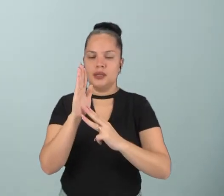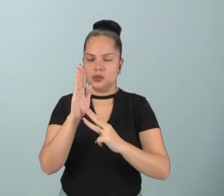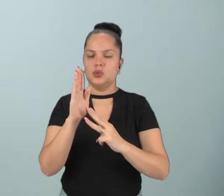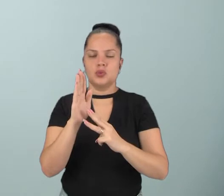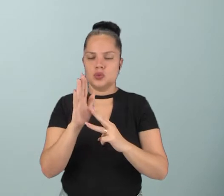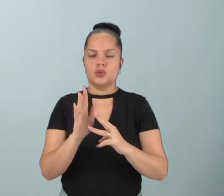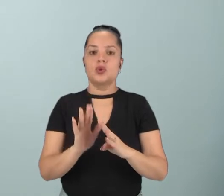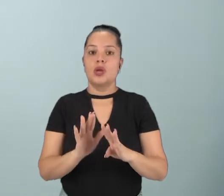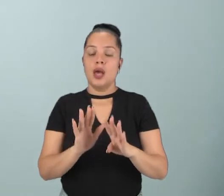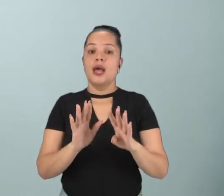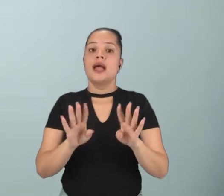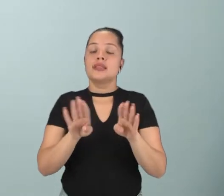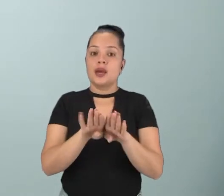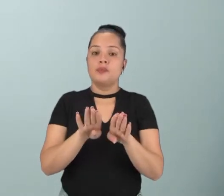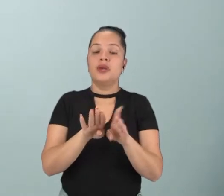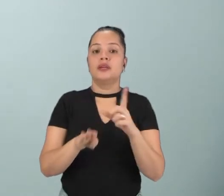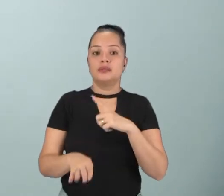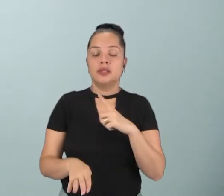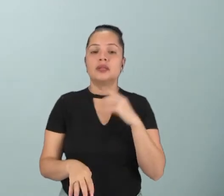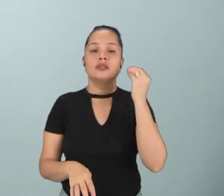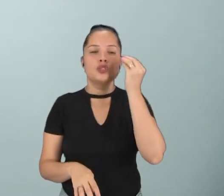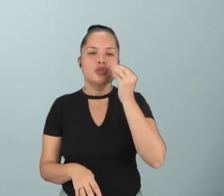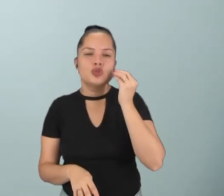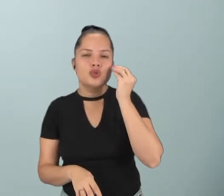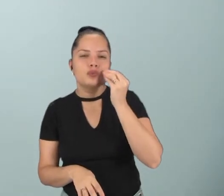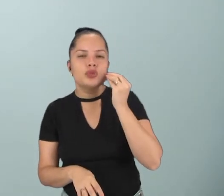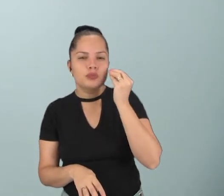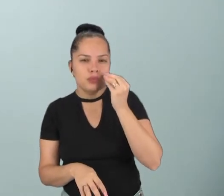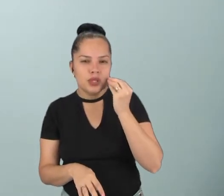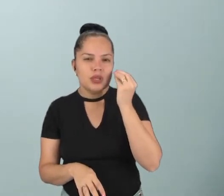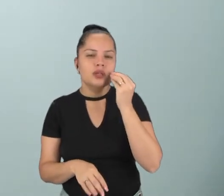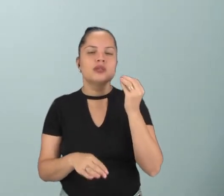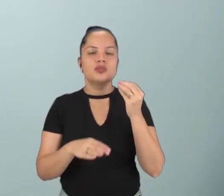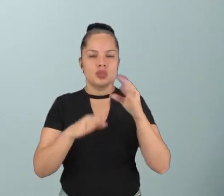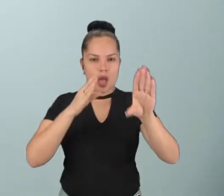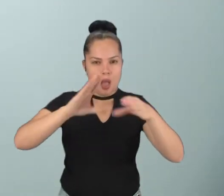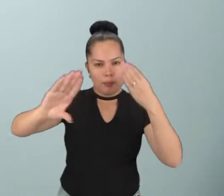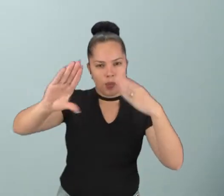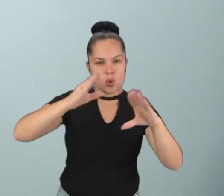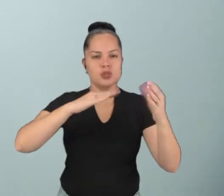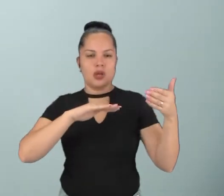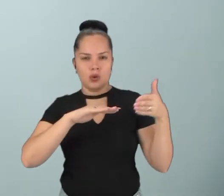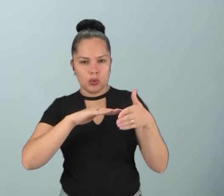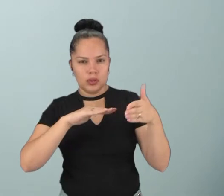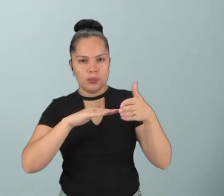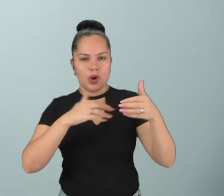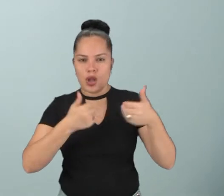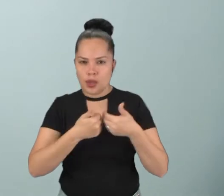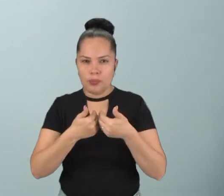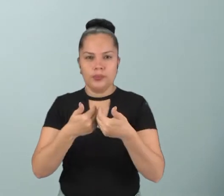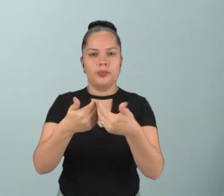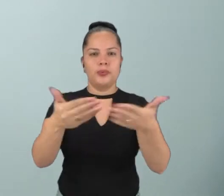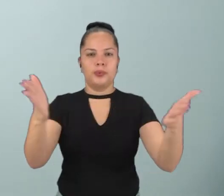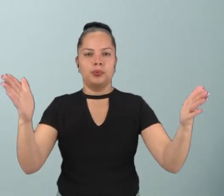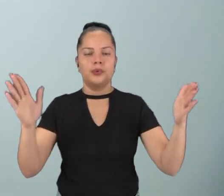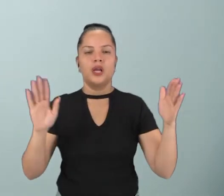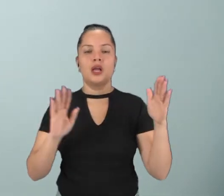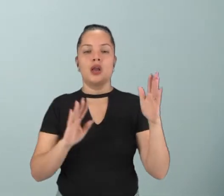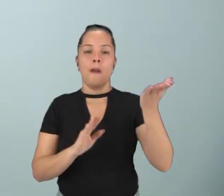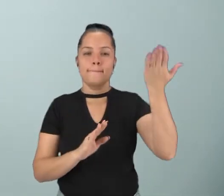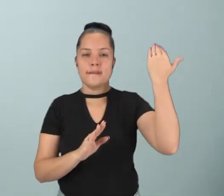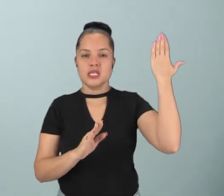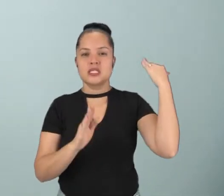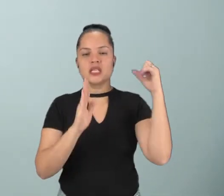né? Ela vai experimentar. Então, a música contemporânea, ela rompe com aquilo que se fazia no século